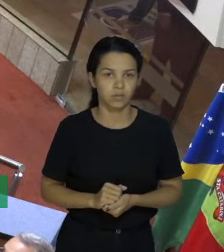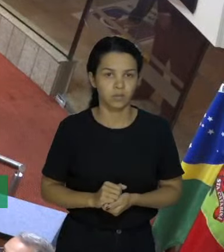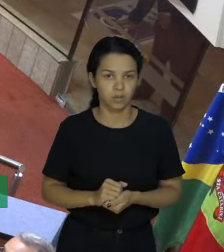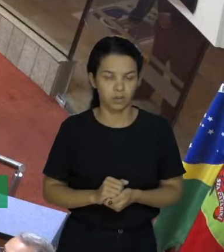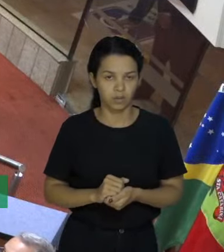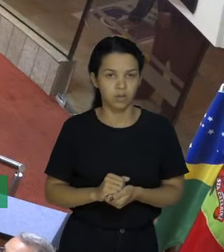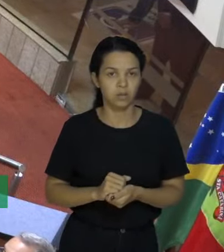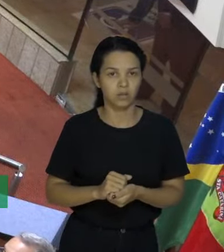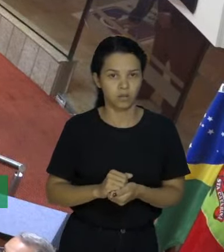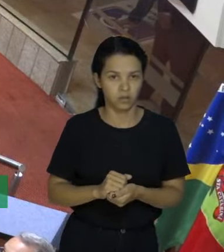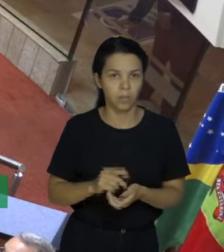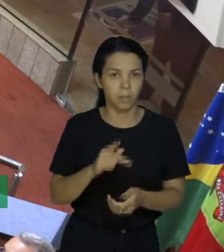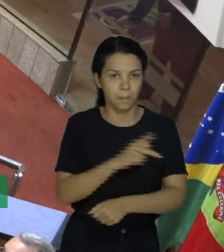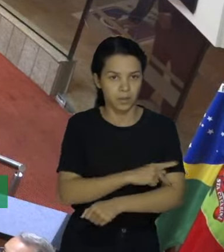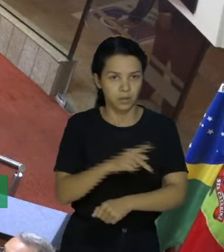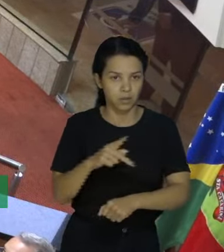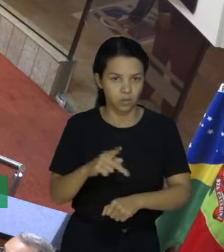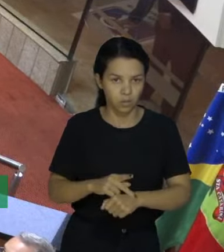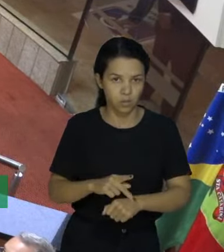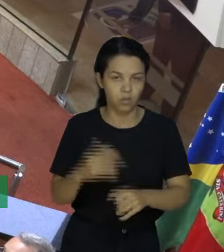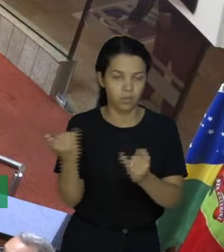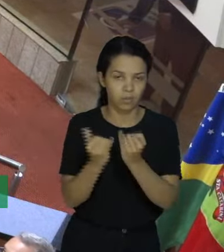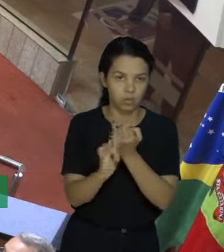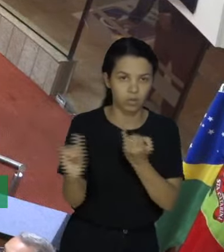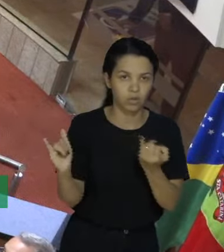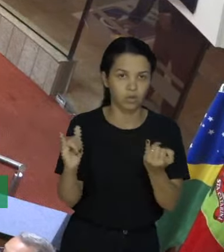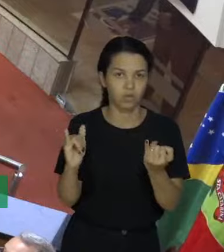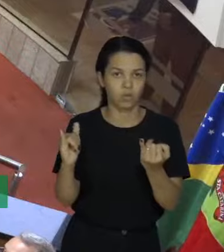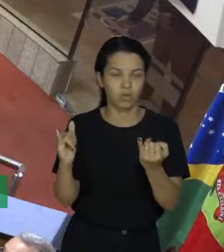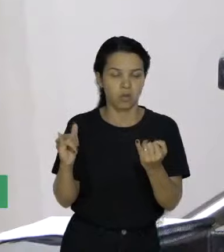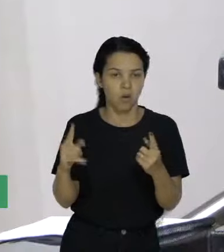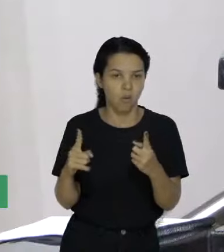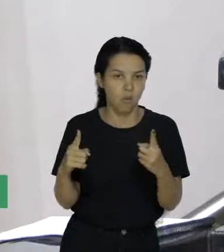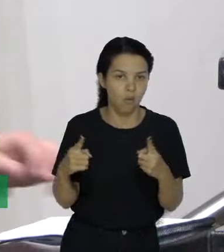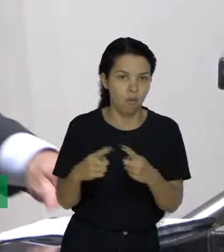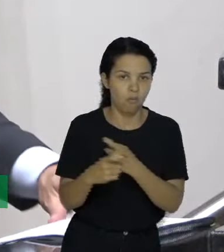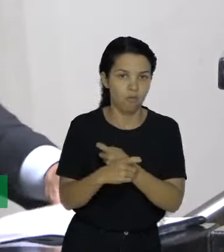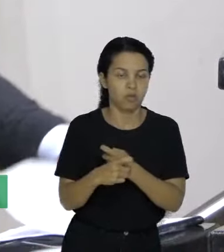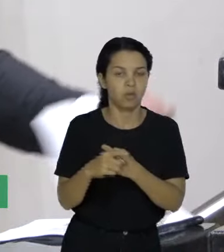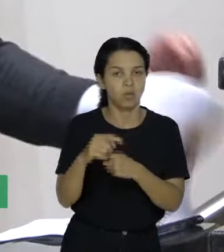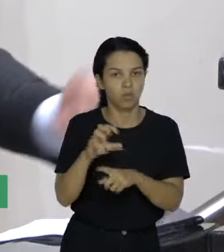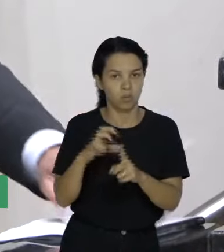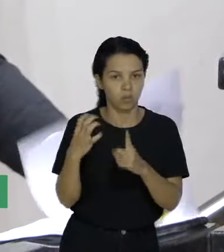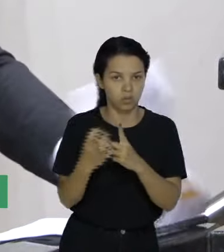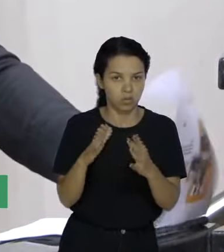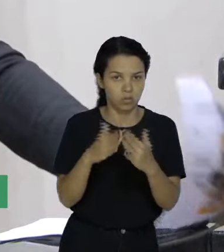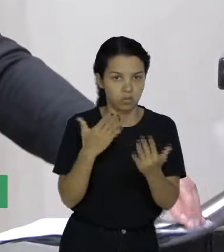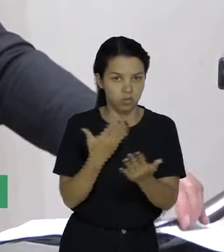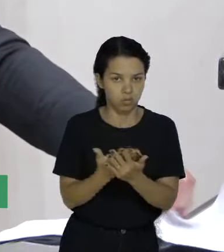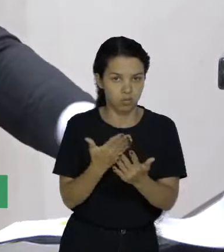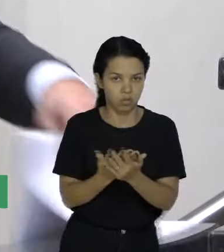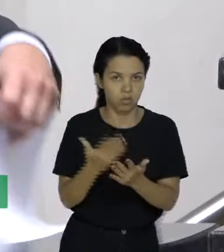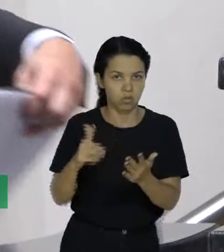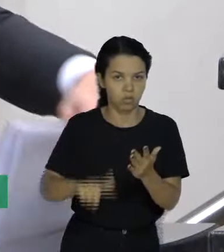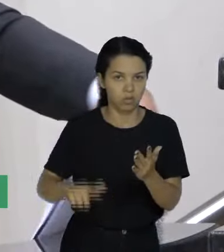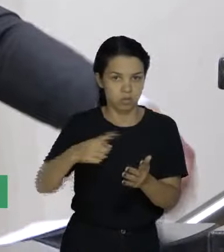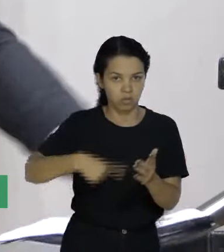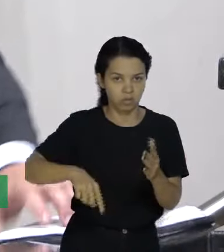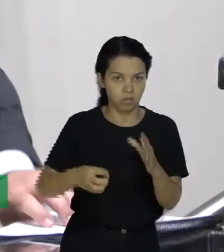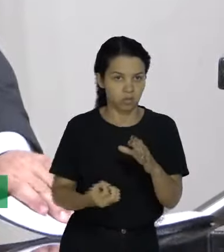a mediar conflito com a comunidade na escola né Além disso Nós